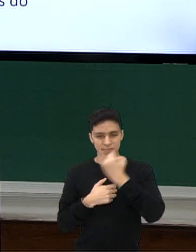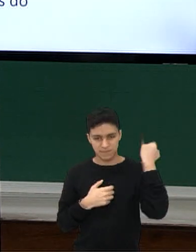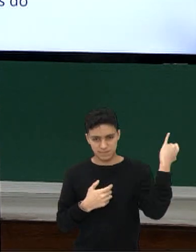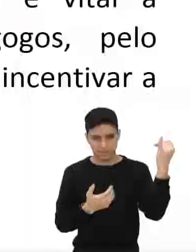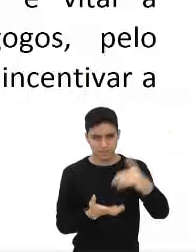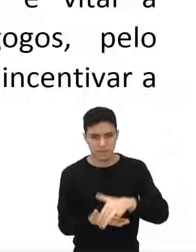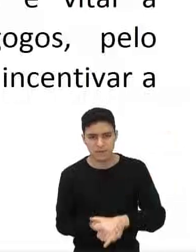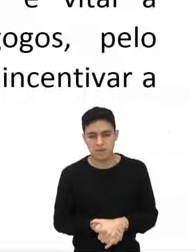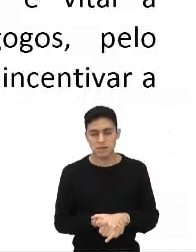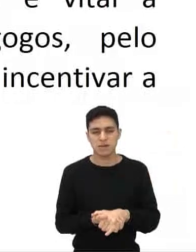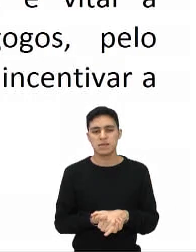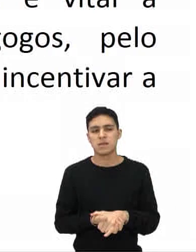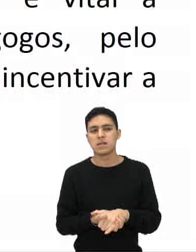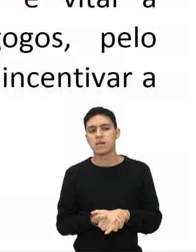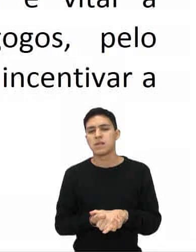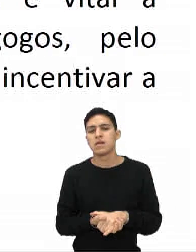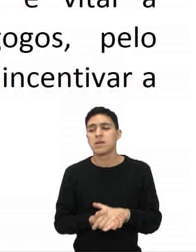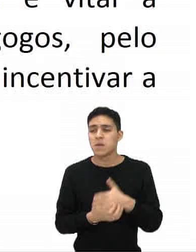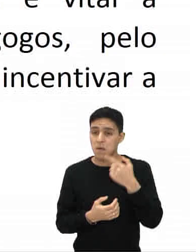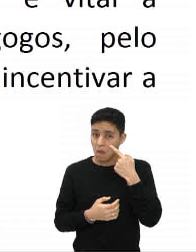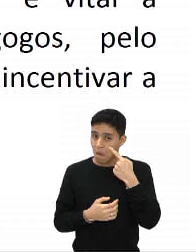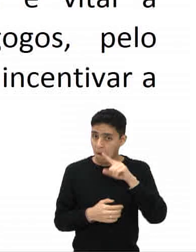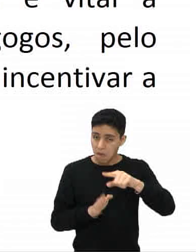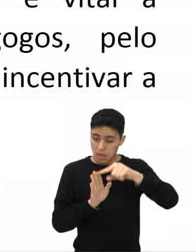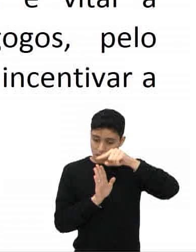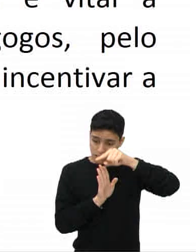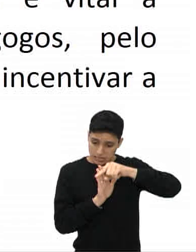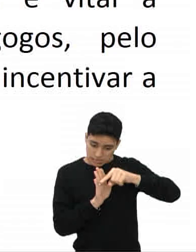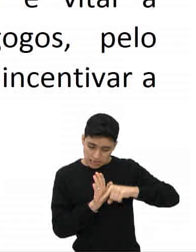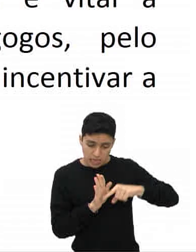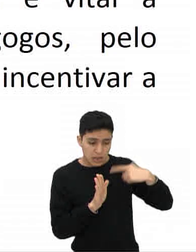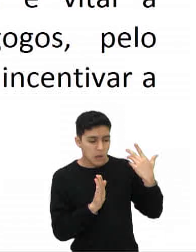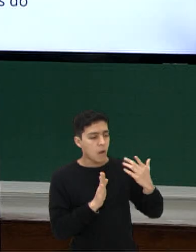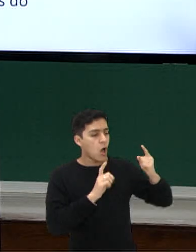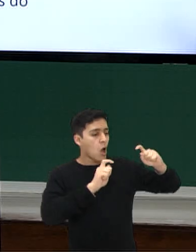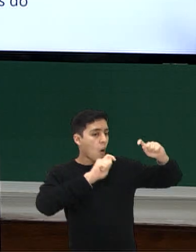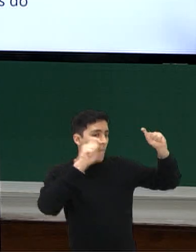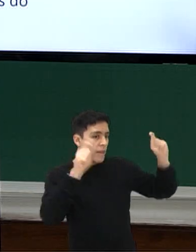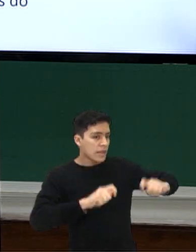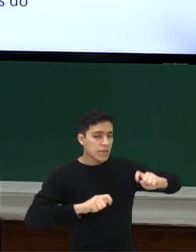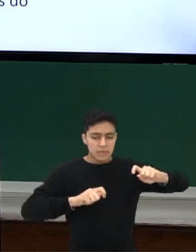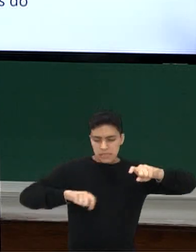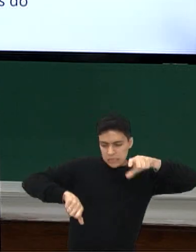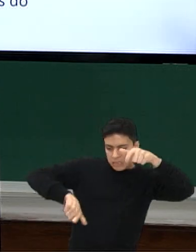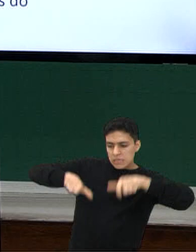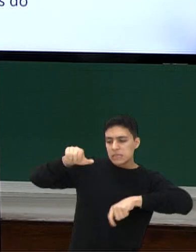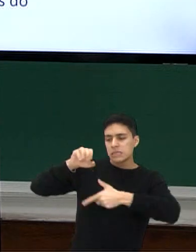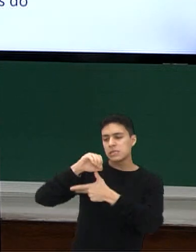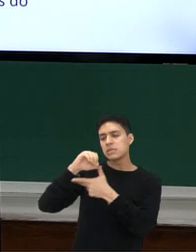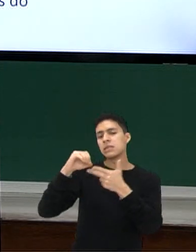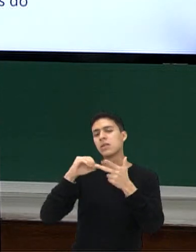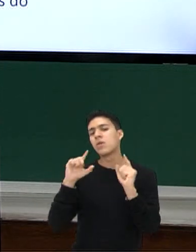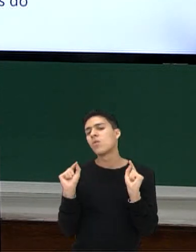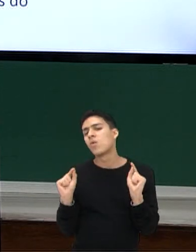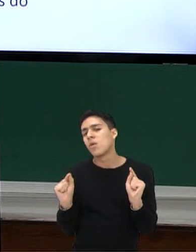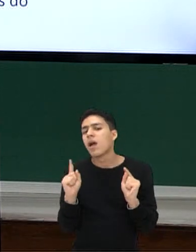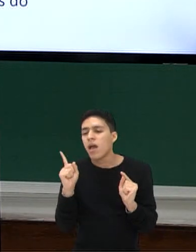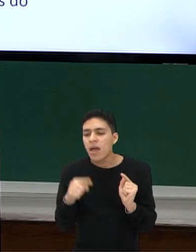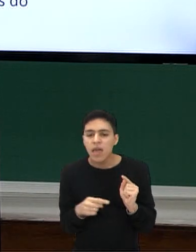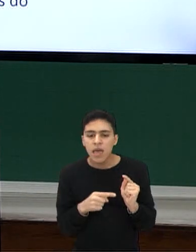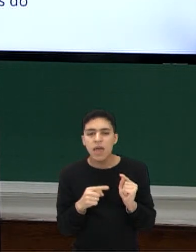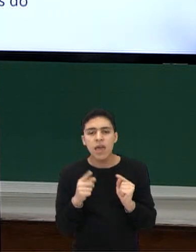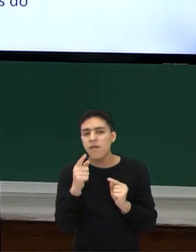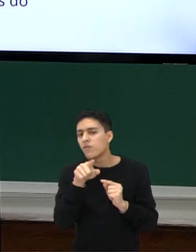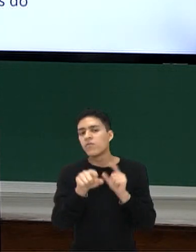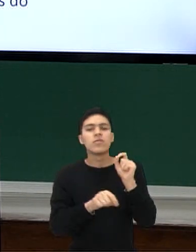né? É um dos critérios, uma das competências que é avaliada no Enem, é justamente a intervenção